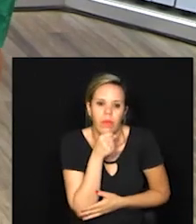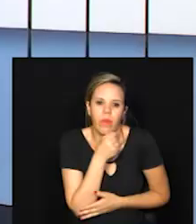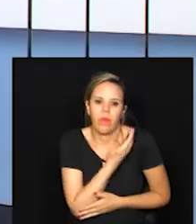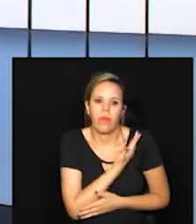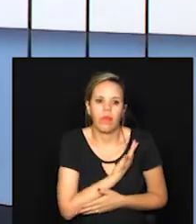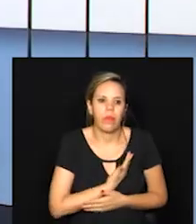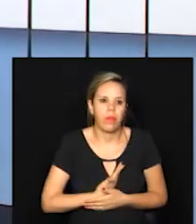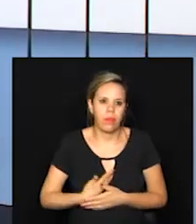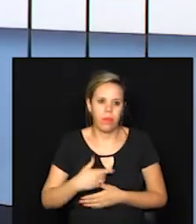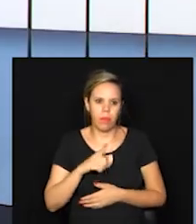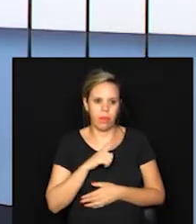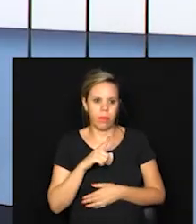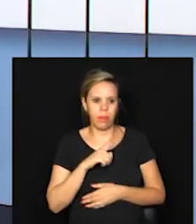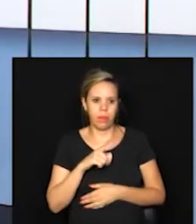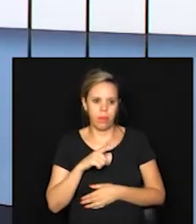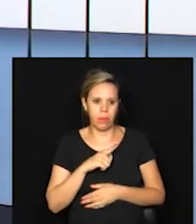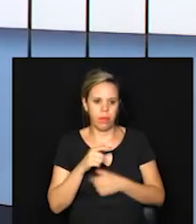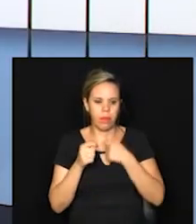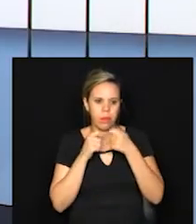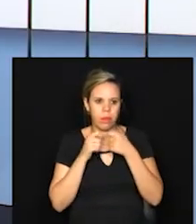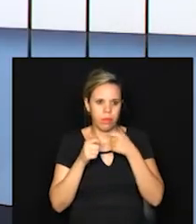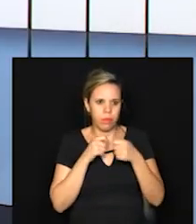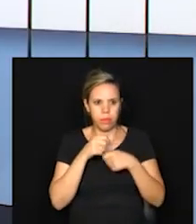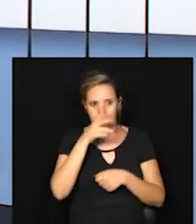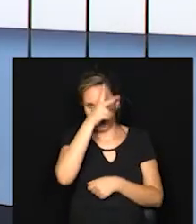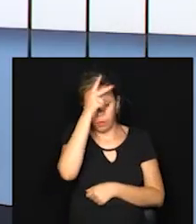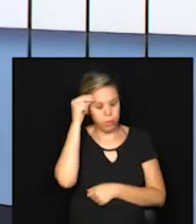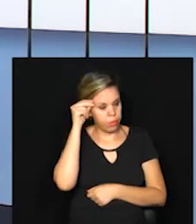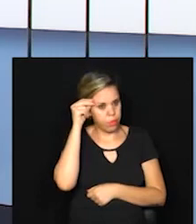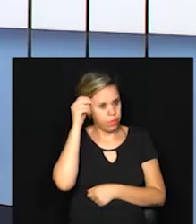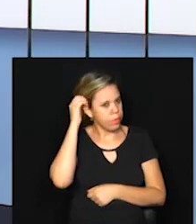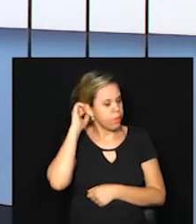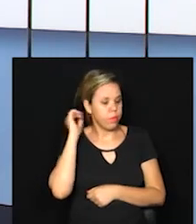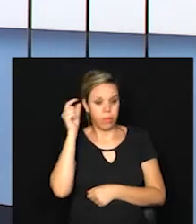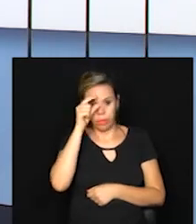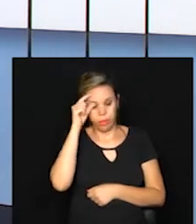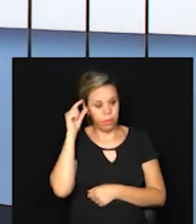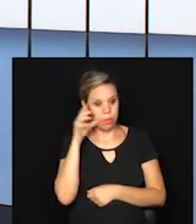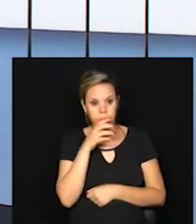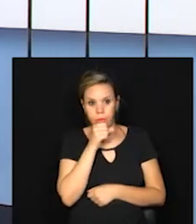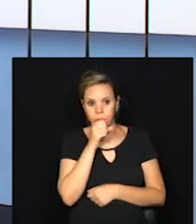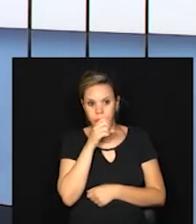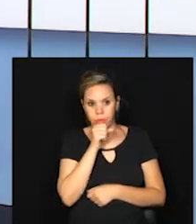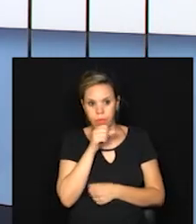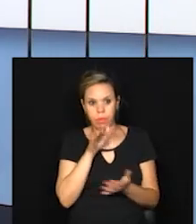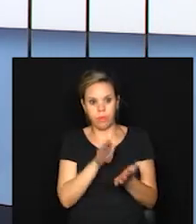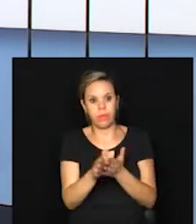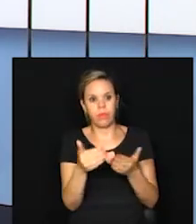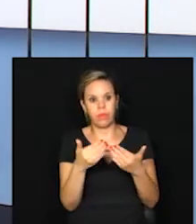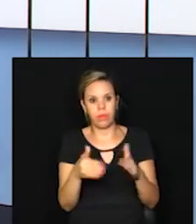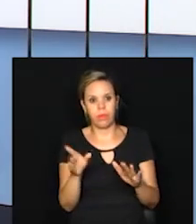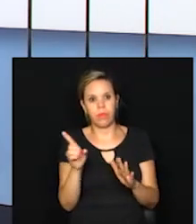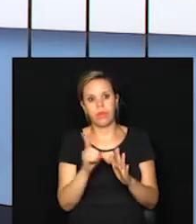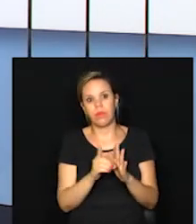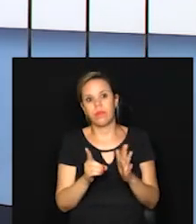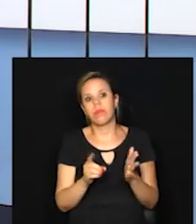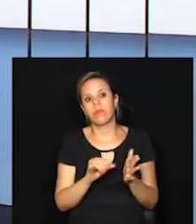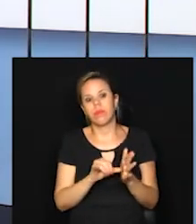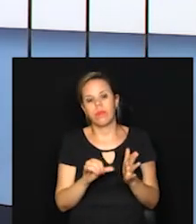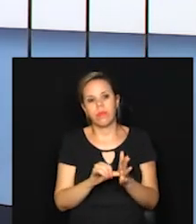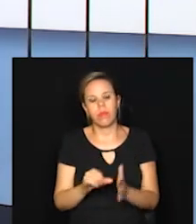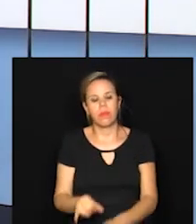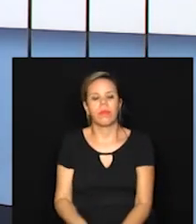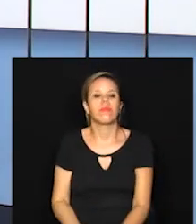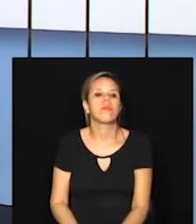governador, nós tivemos a coletiva do prefeito Jonas Donizete e no sábado saiu o diário, uma edição extra do